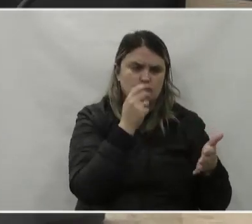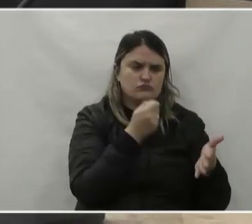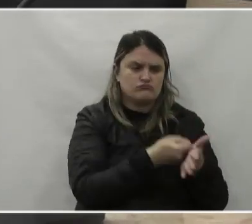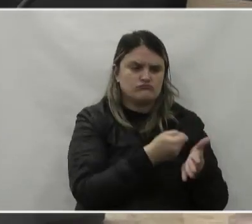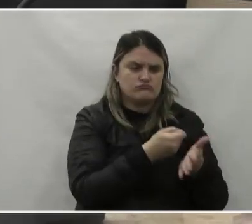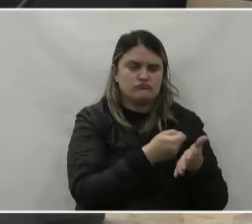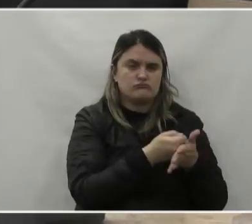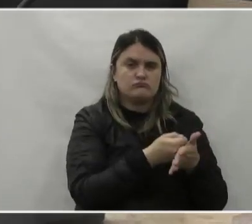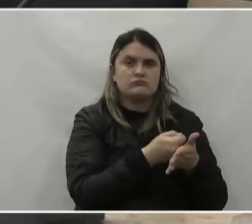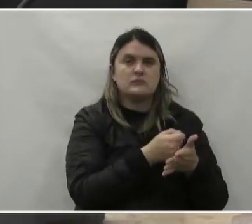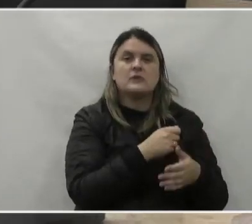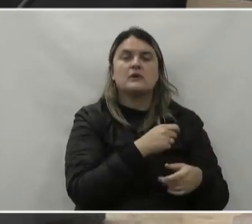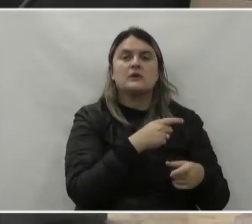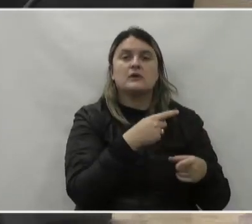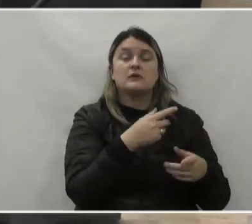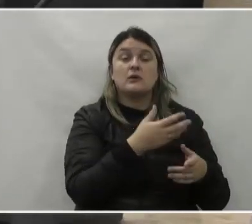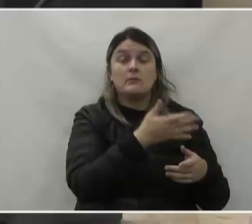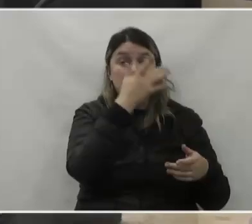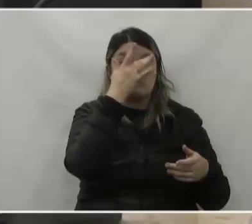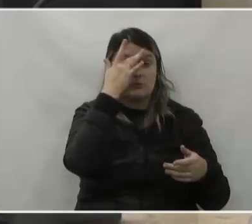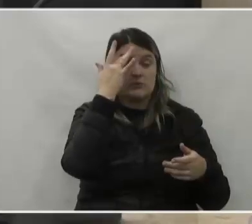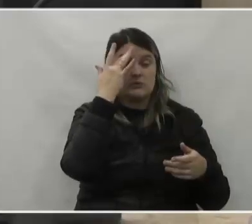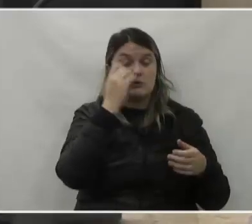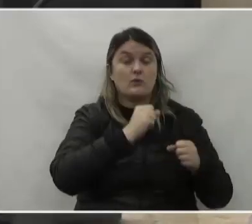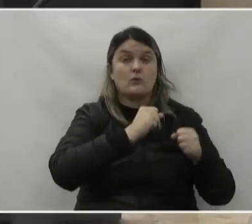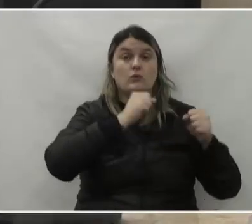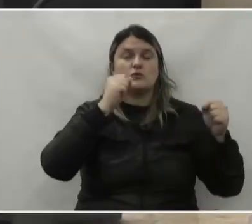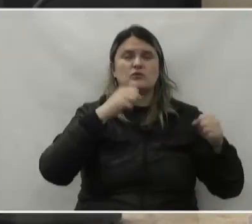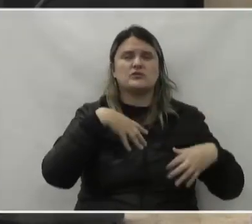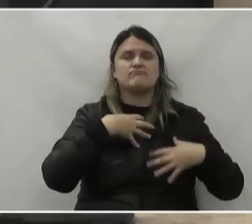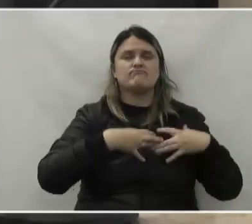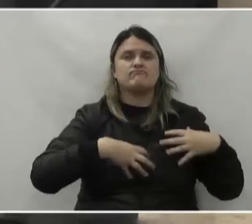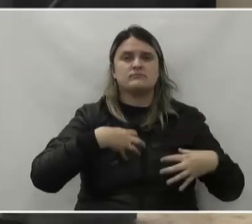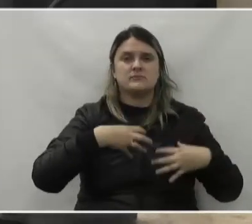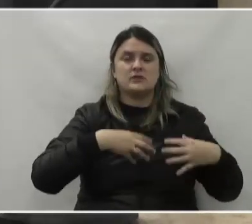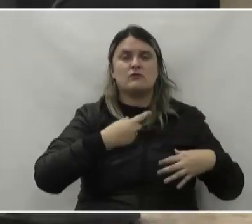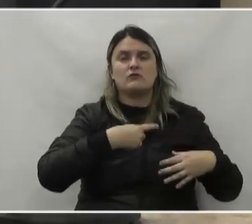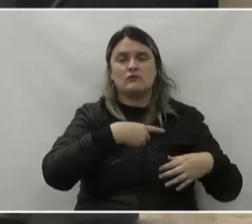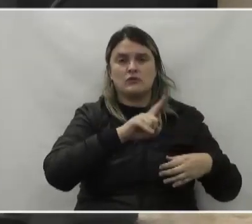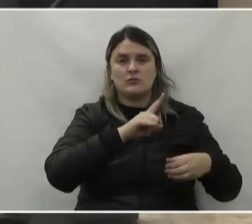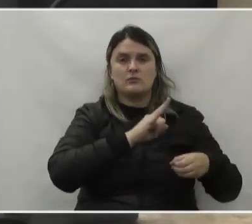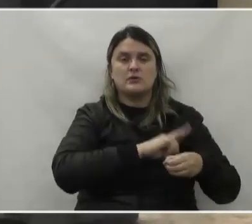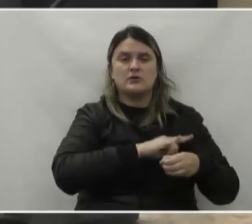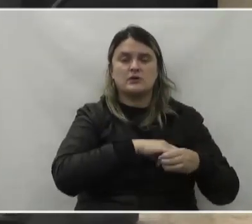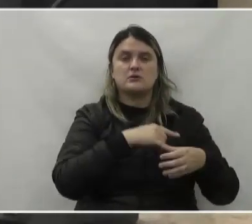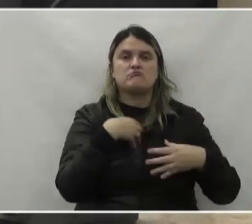no bojo toda essa discussão, né? E hoje o atual prefeito